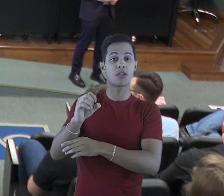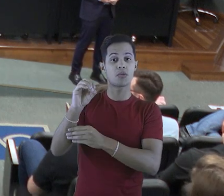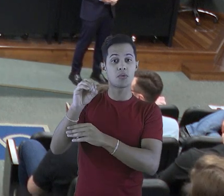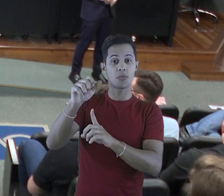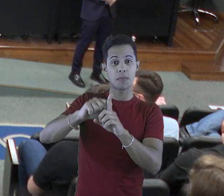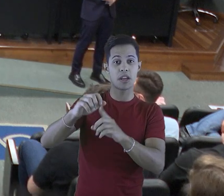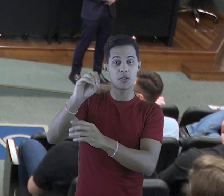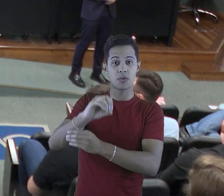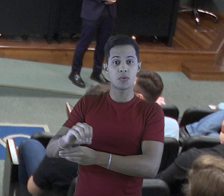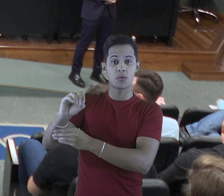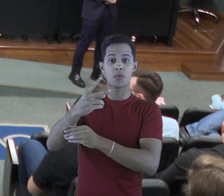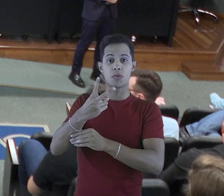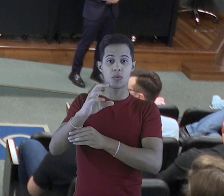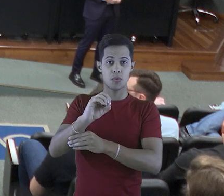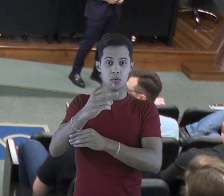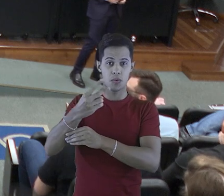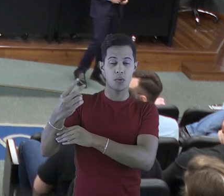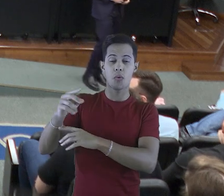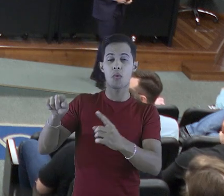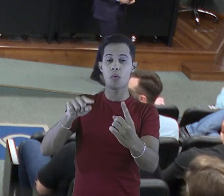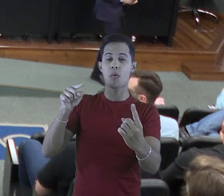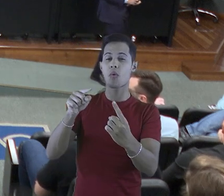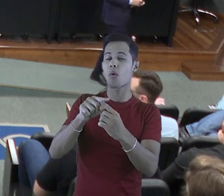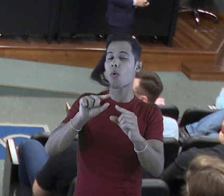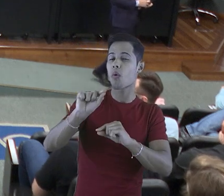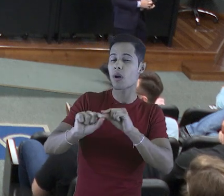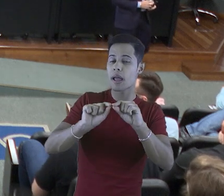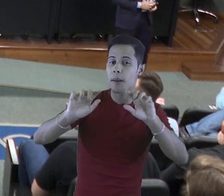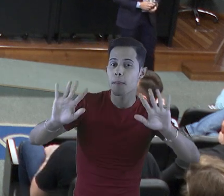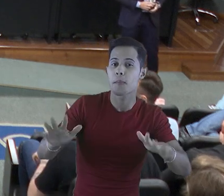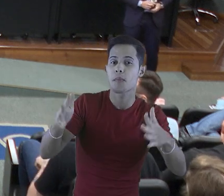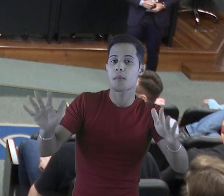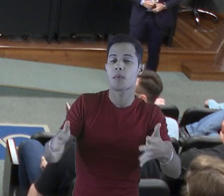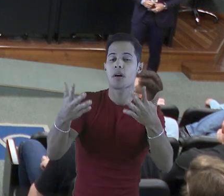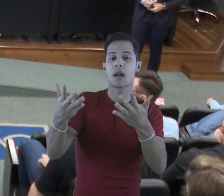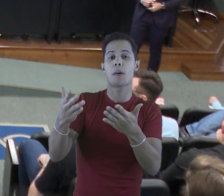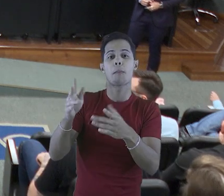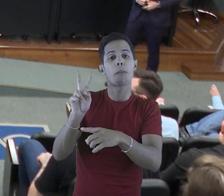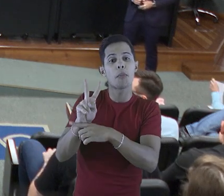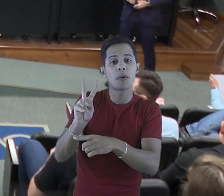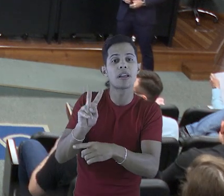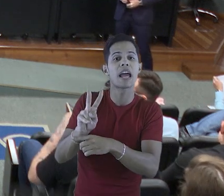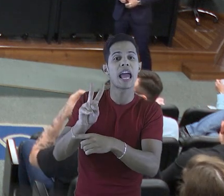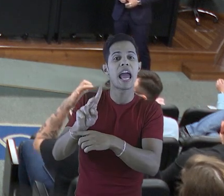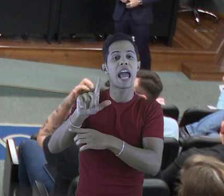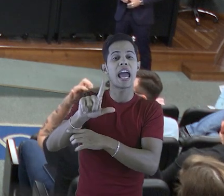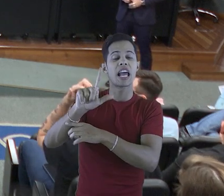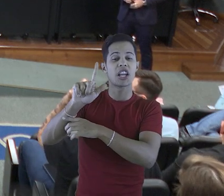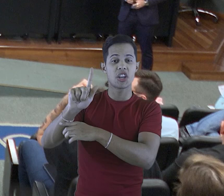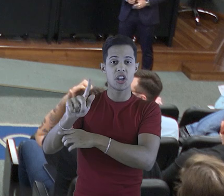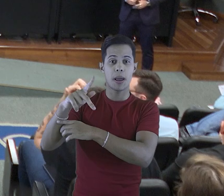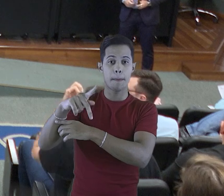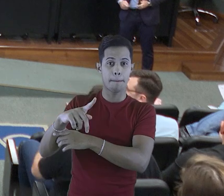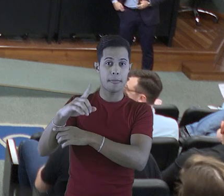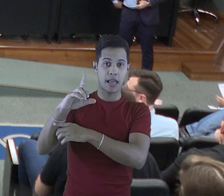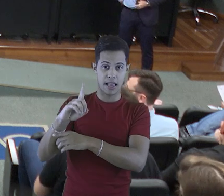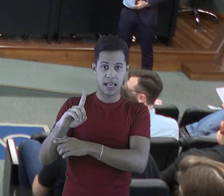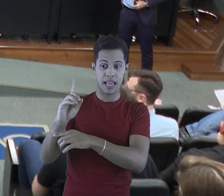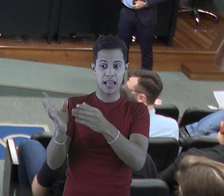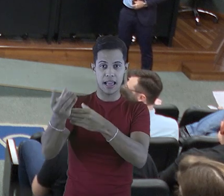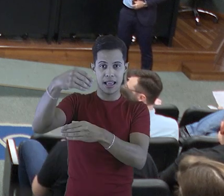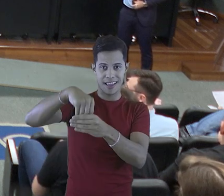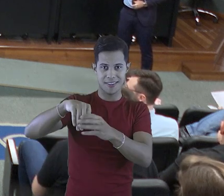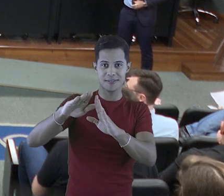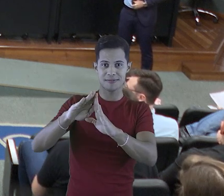que tem a incumbência de promover a implantação da LGPD no âmbito da LESC. E, para a realização